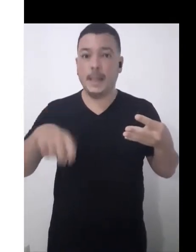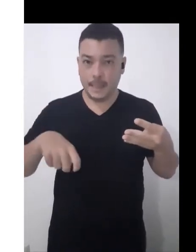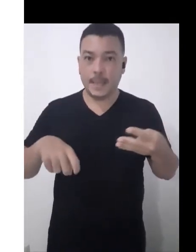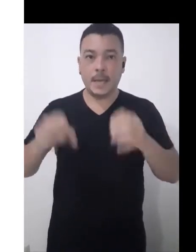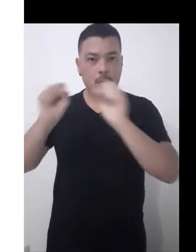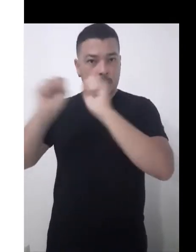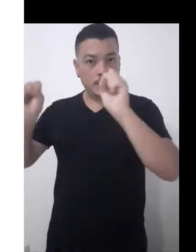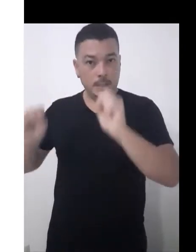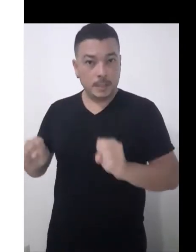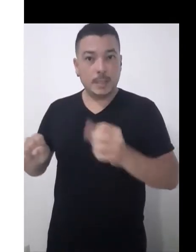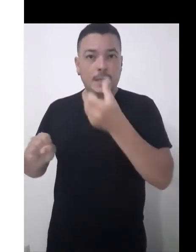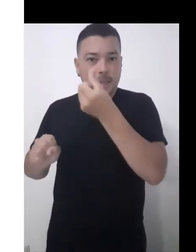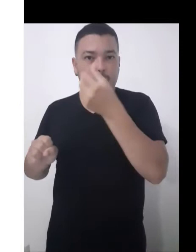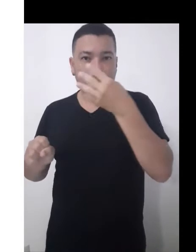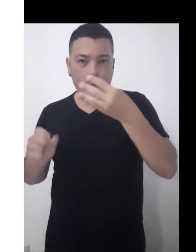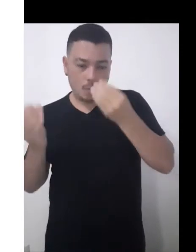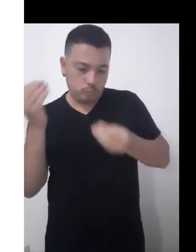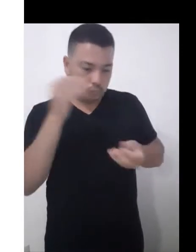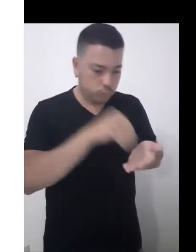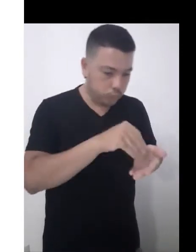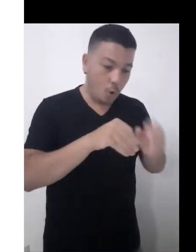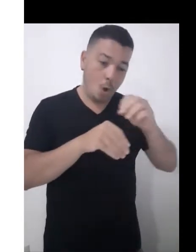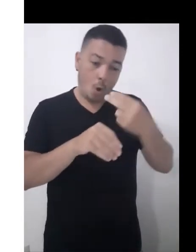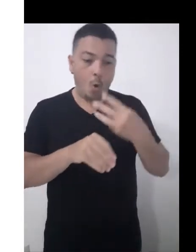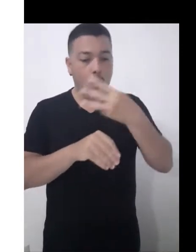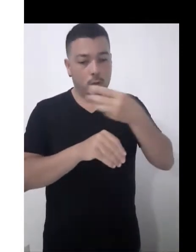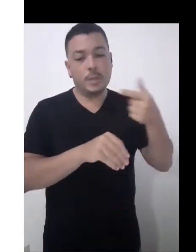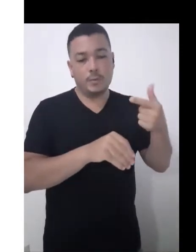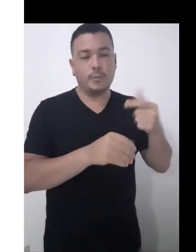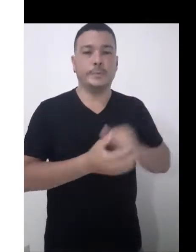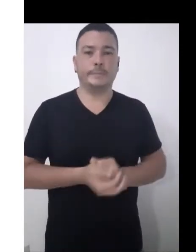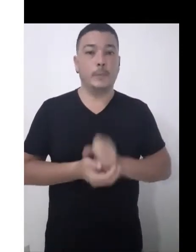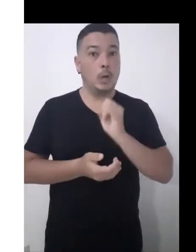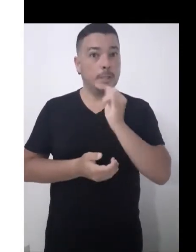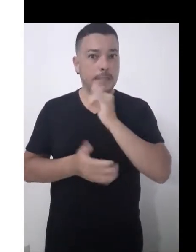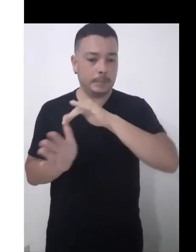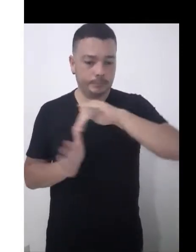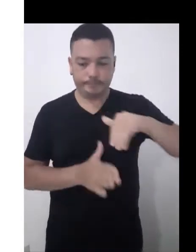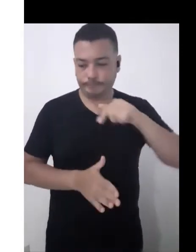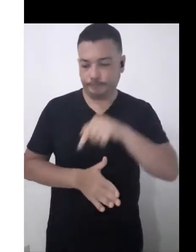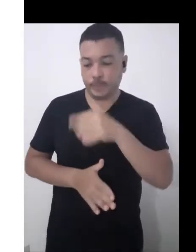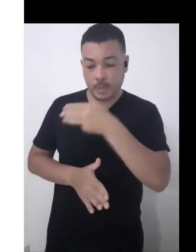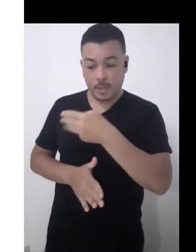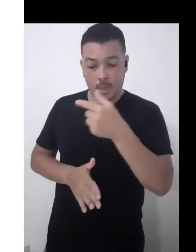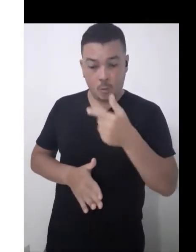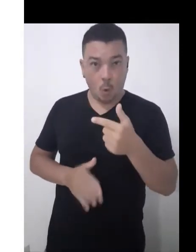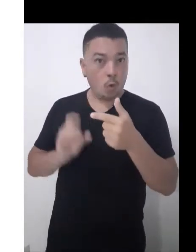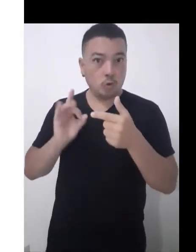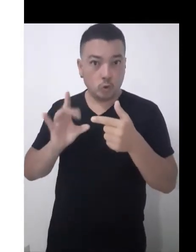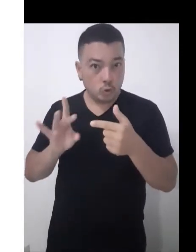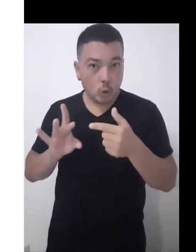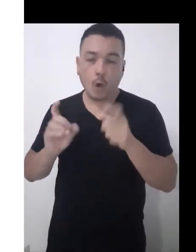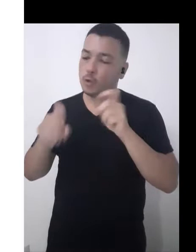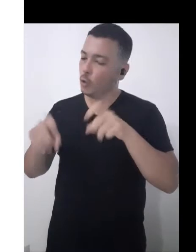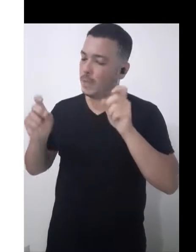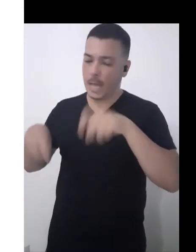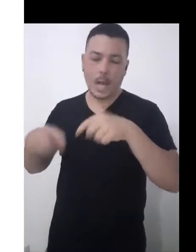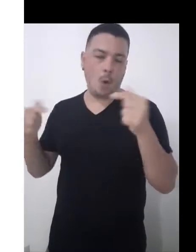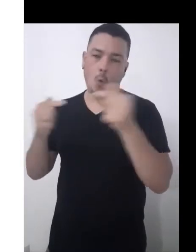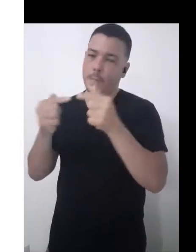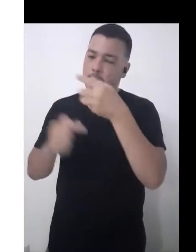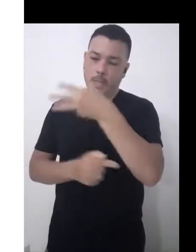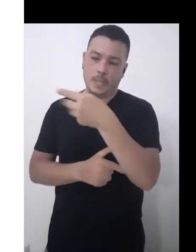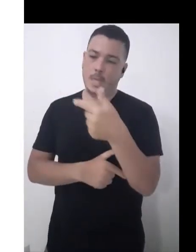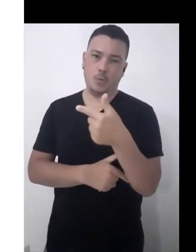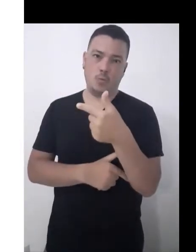sistemas operacionais de 64 bits ou de 32 bits. Se você tem um hardware de 32 bits, você só vai conseguir instalar um sistema operacional